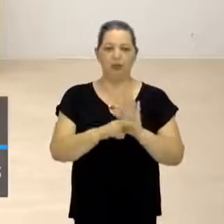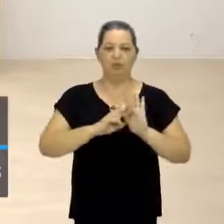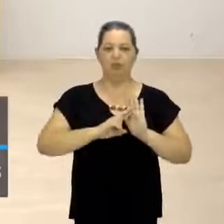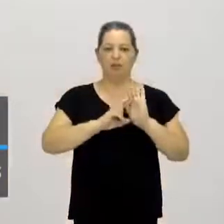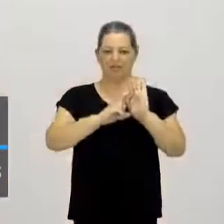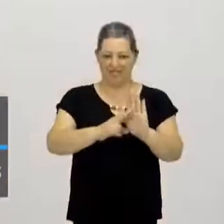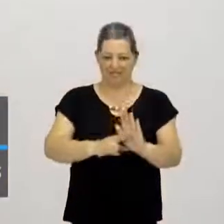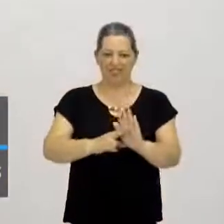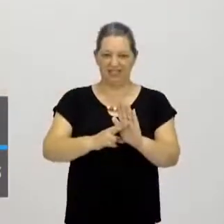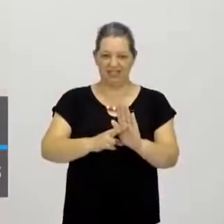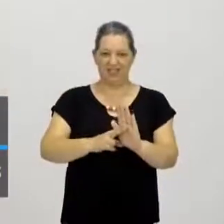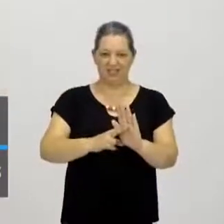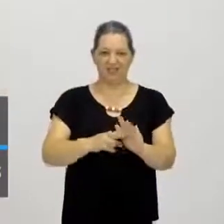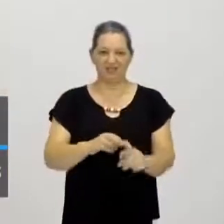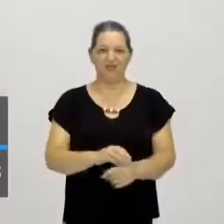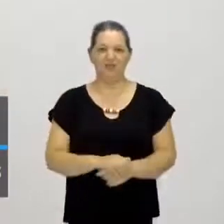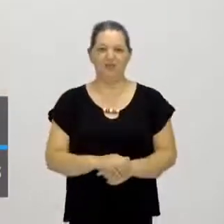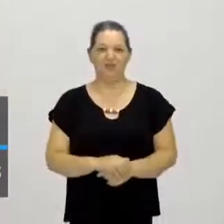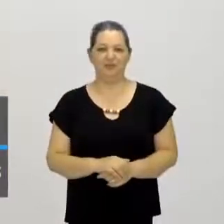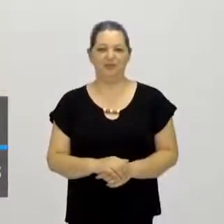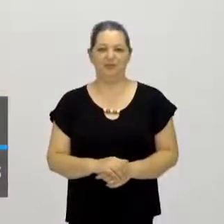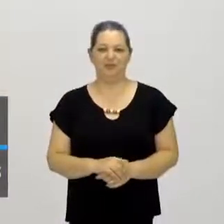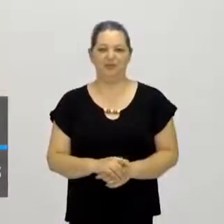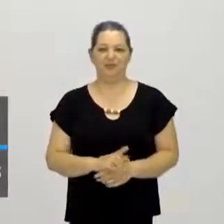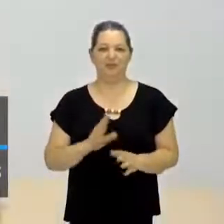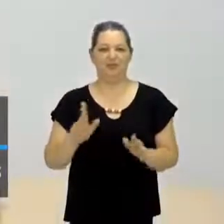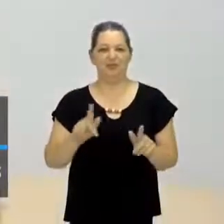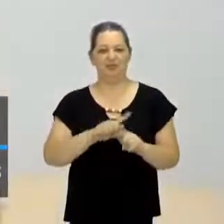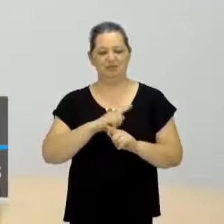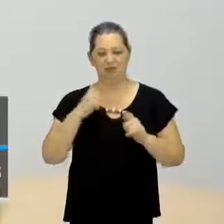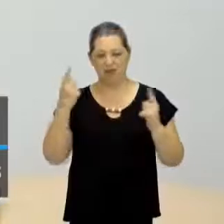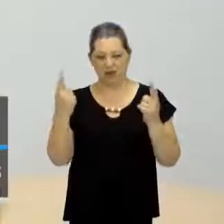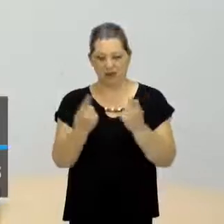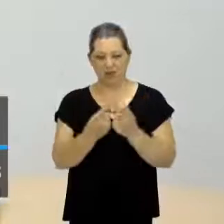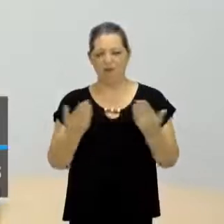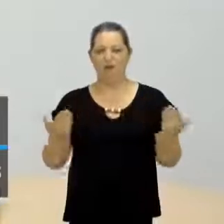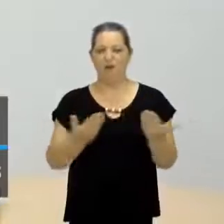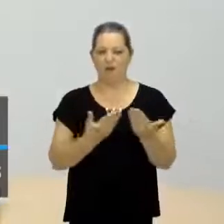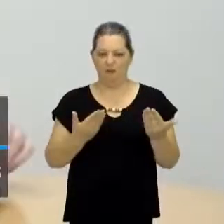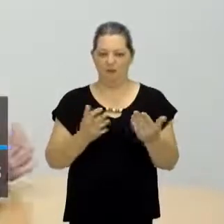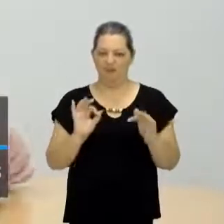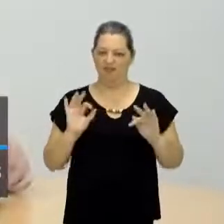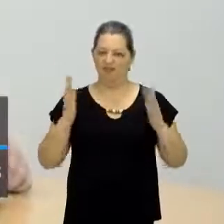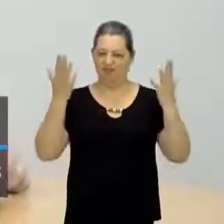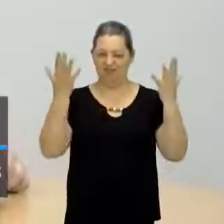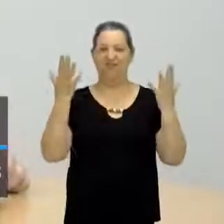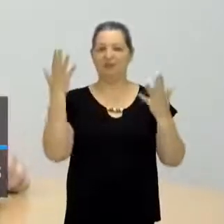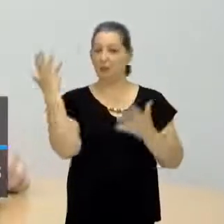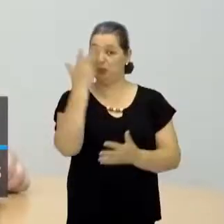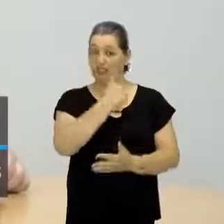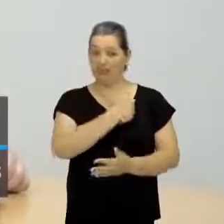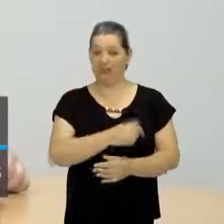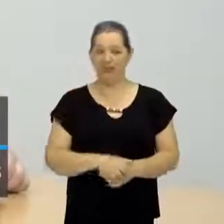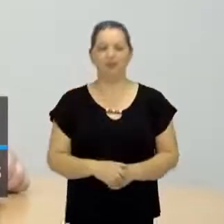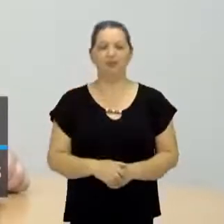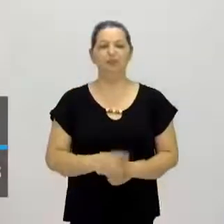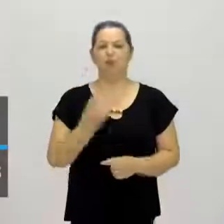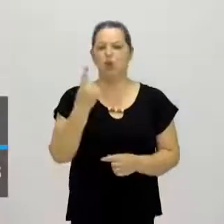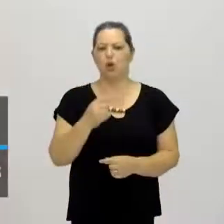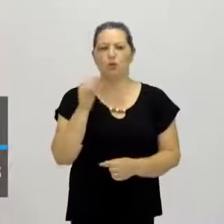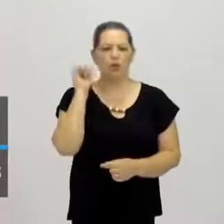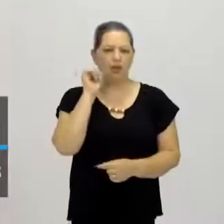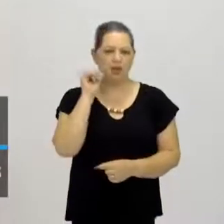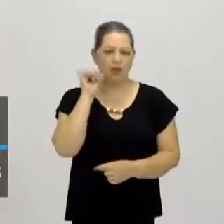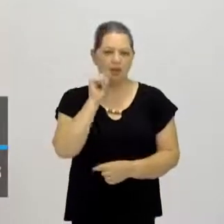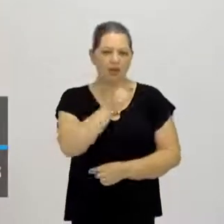embaixadores que legal. Foram consagrados, tomaram posse. Hoje foi um evento bastante bonito. E uma das aluninhas que